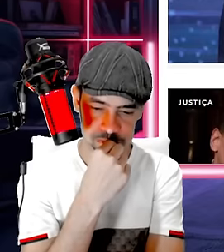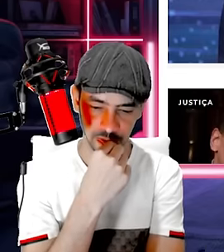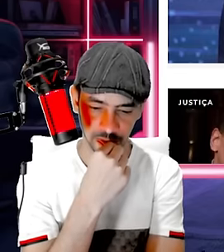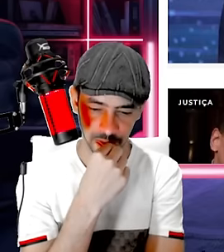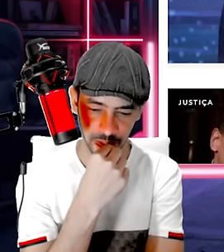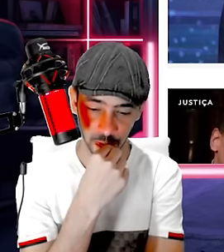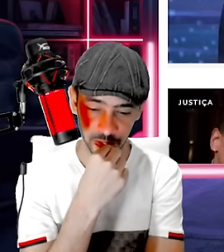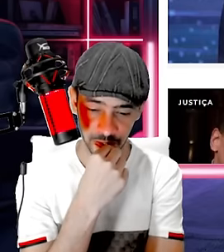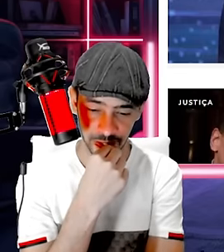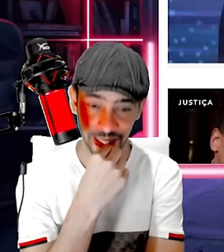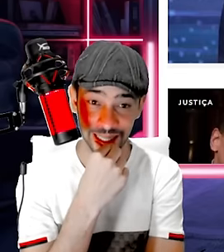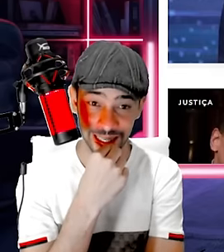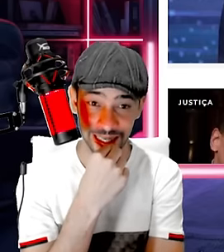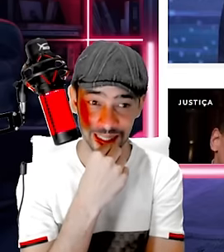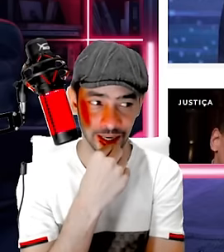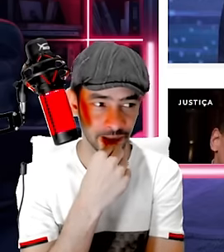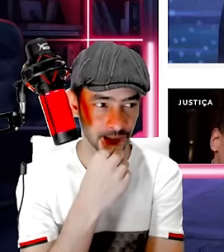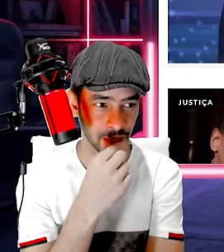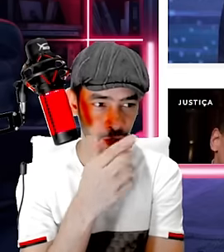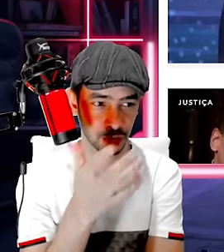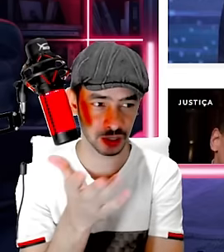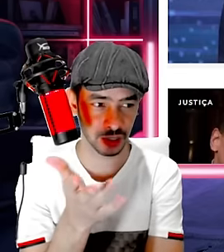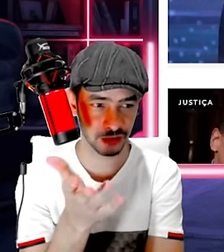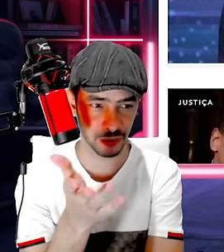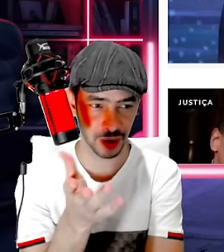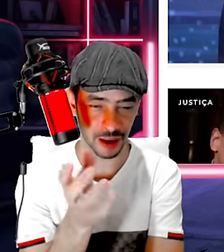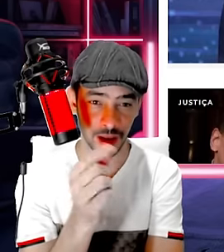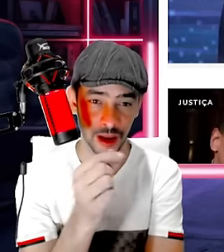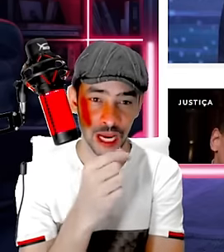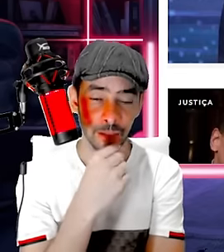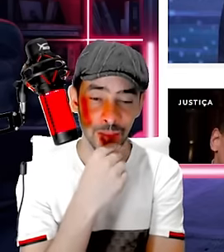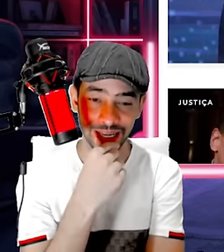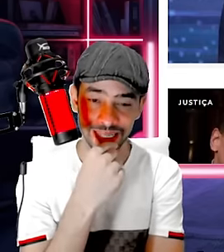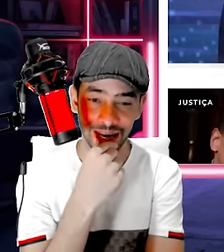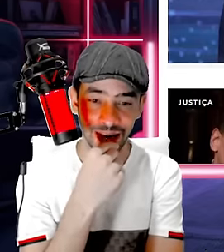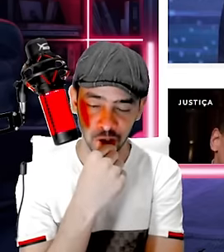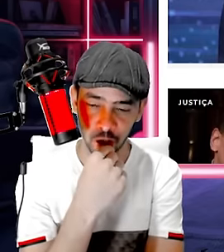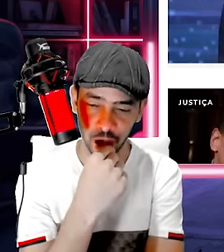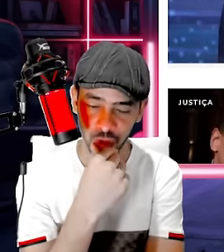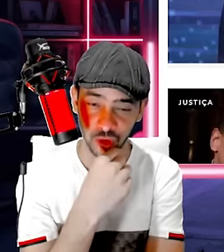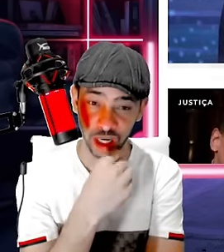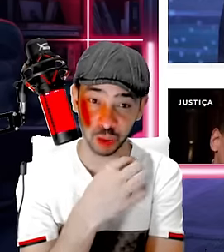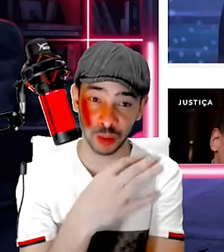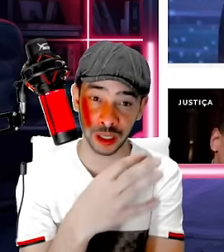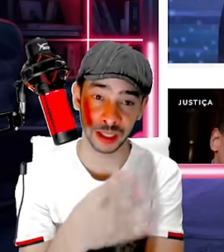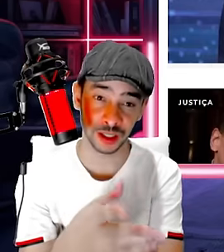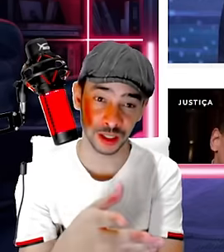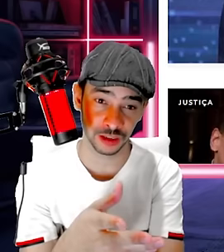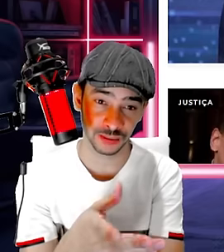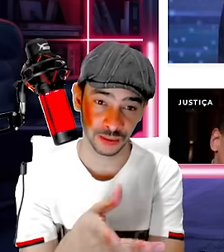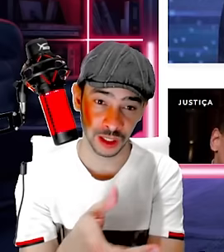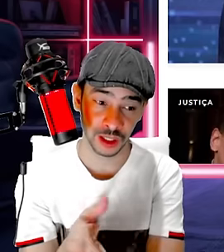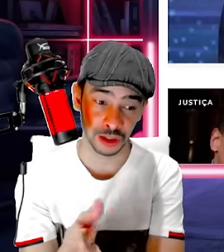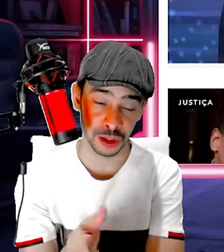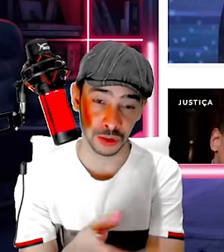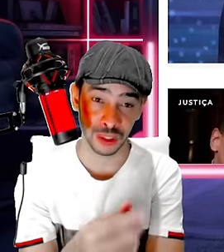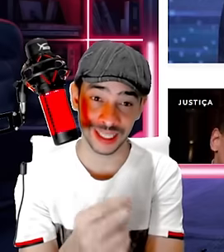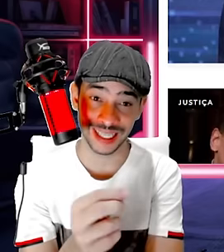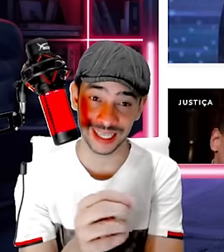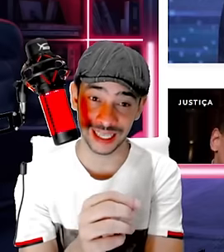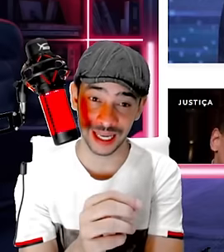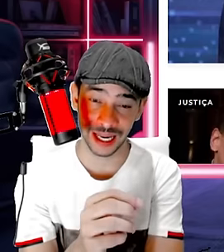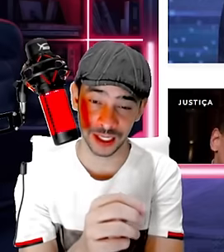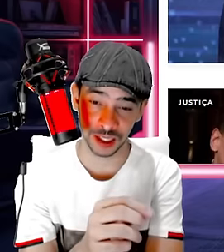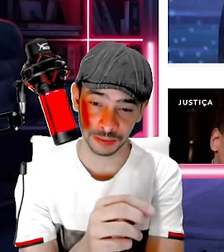eu não tenho certeza né não posso afirmar mas acho eu que faz parte de